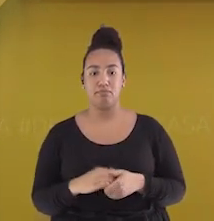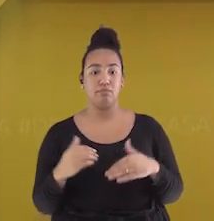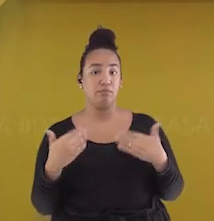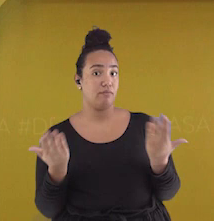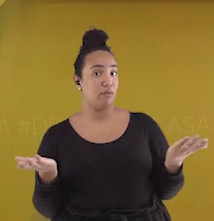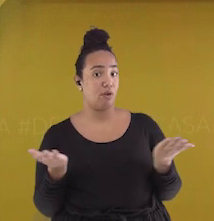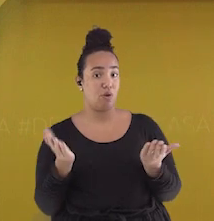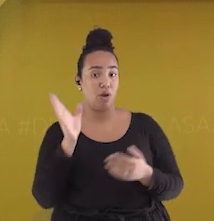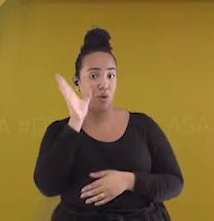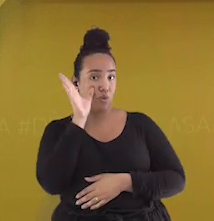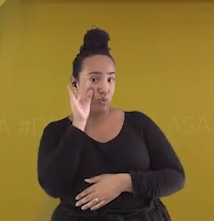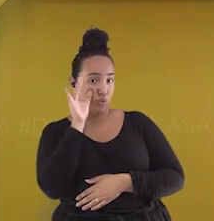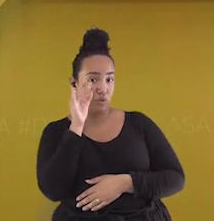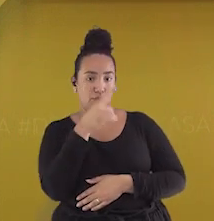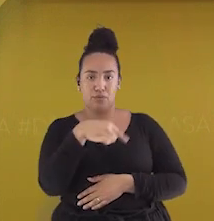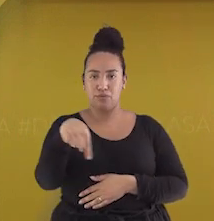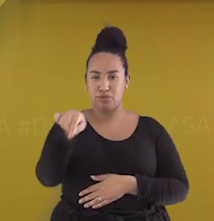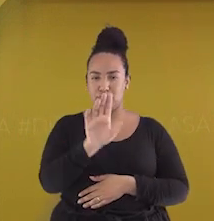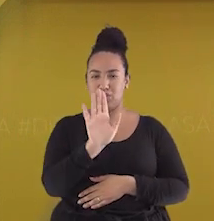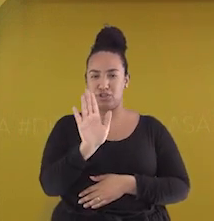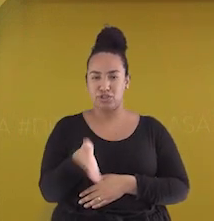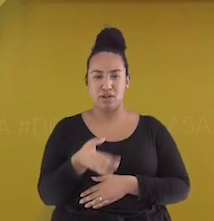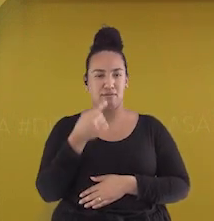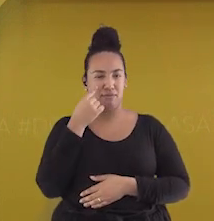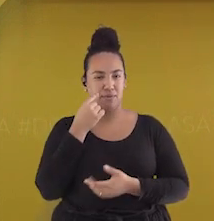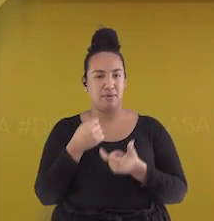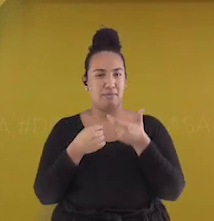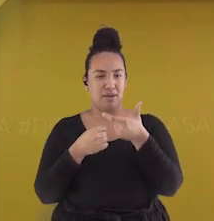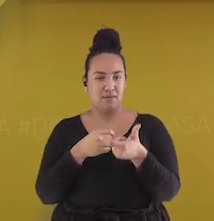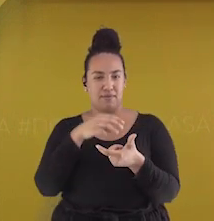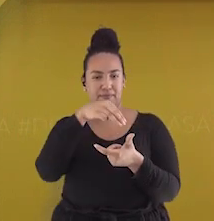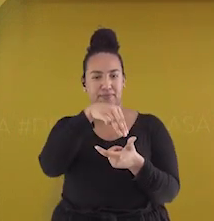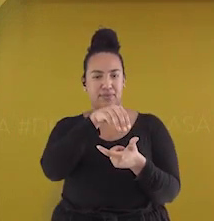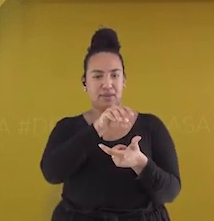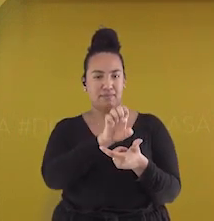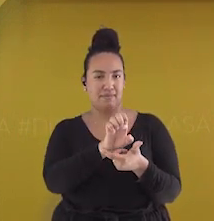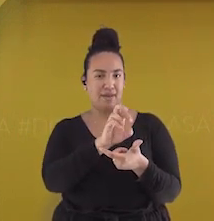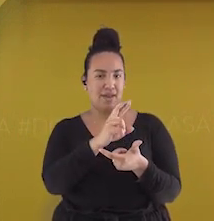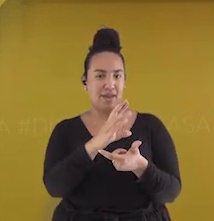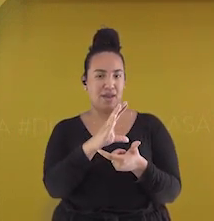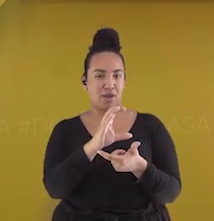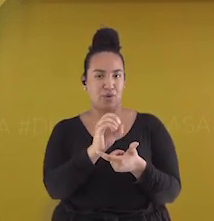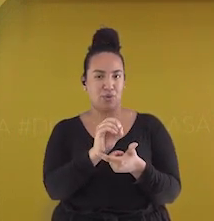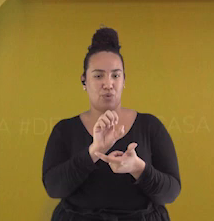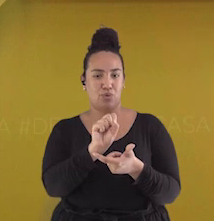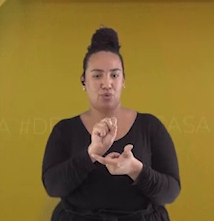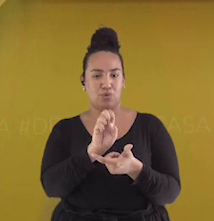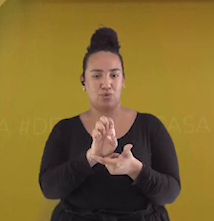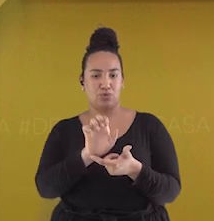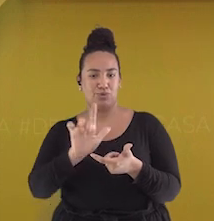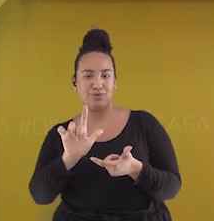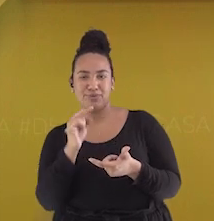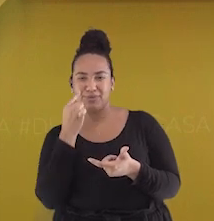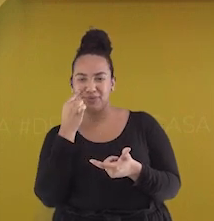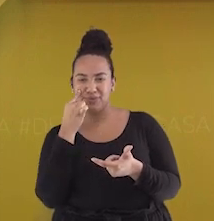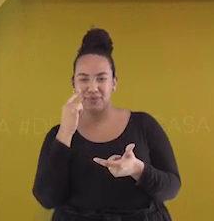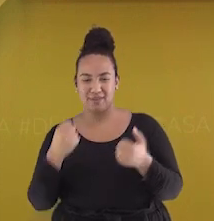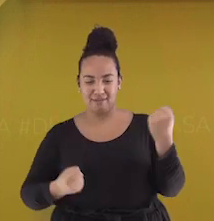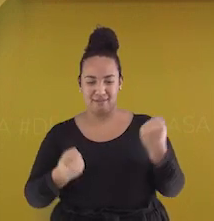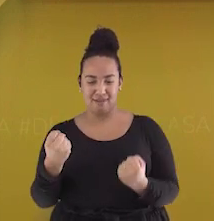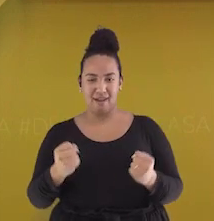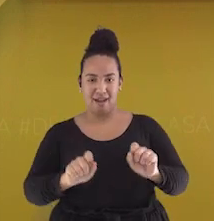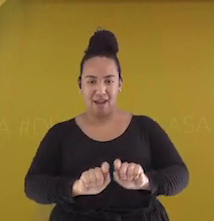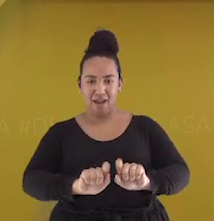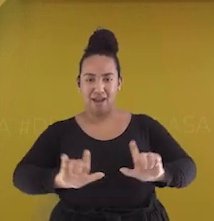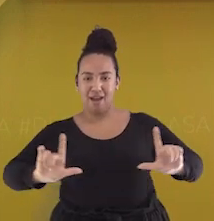Agora uma curiosidade, já perceberam a palavra Mercosul nas novas placas de carro? Ela